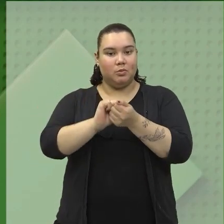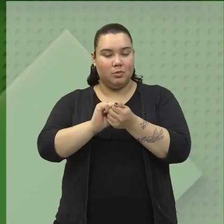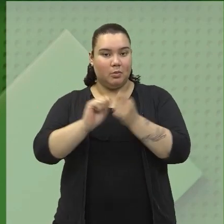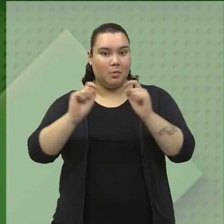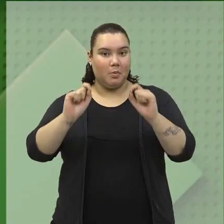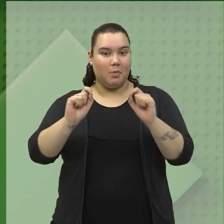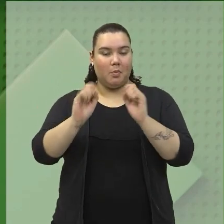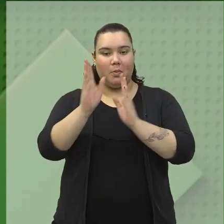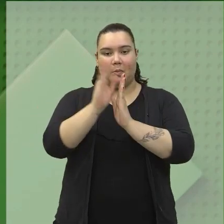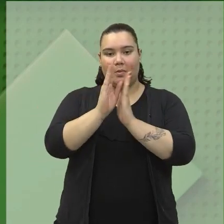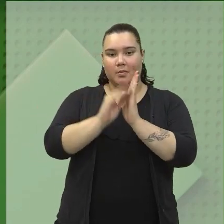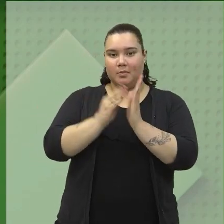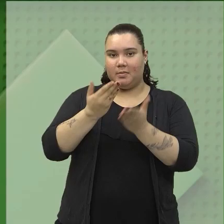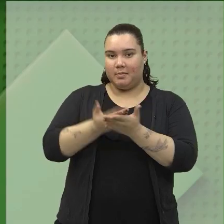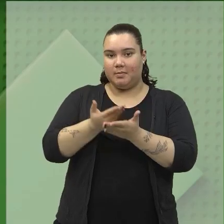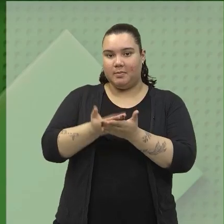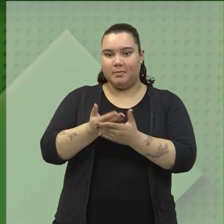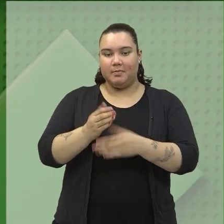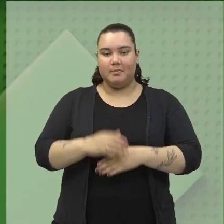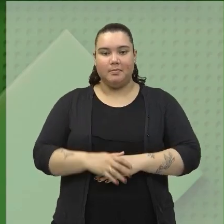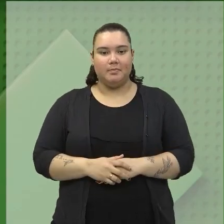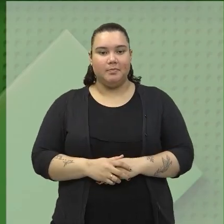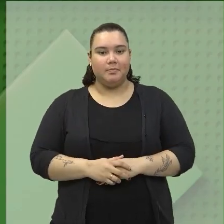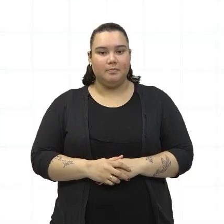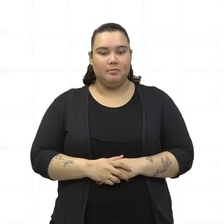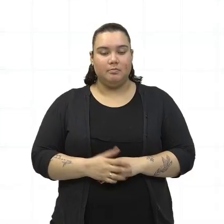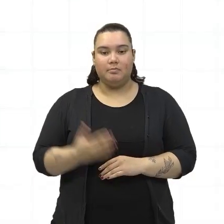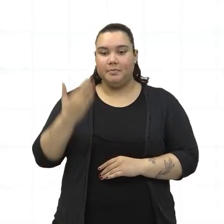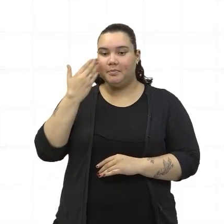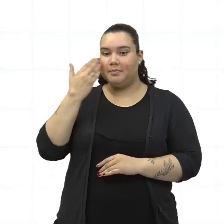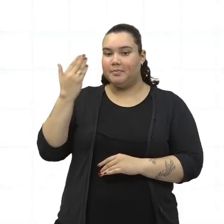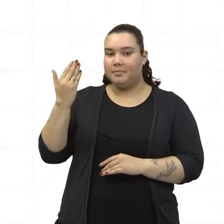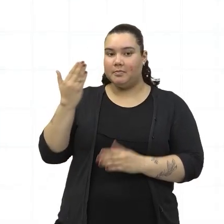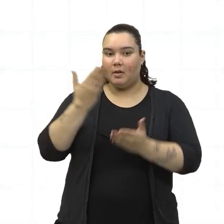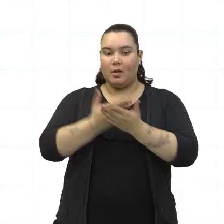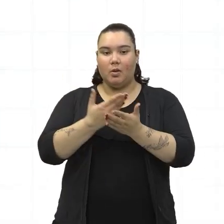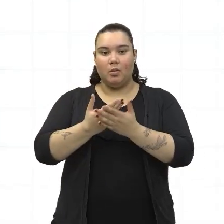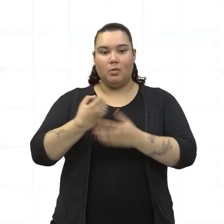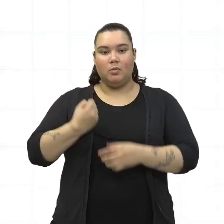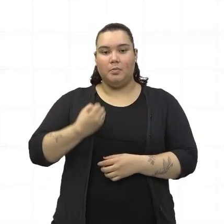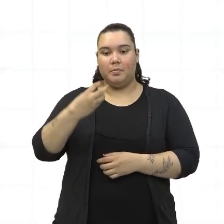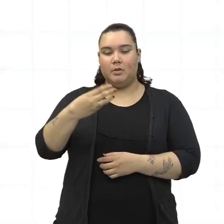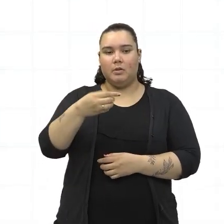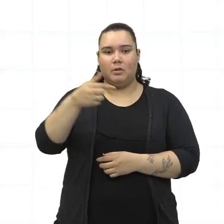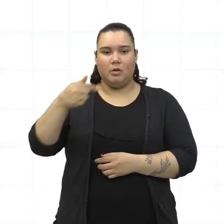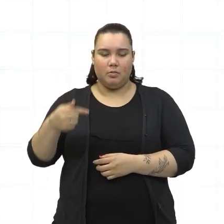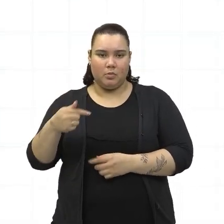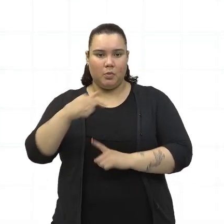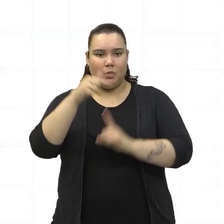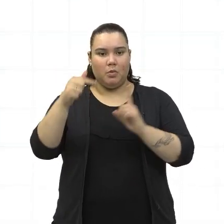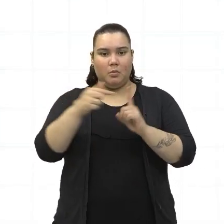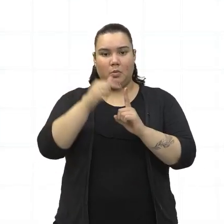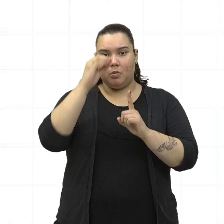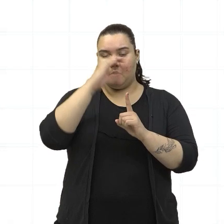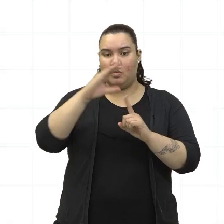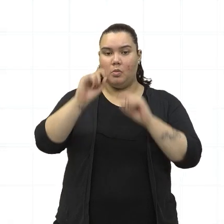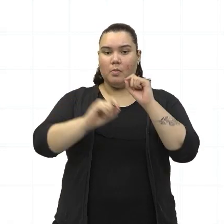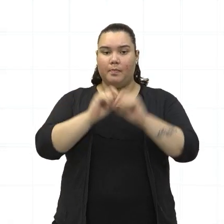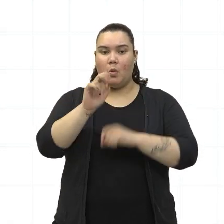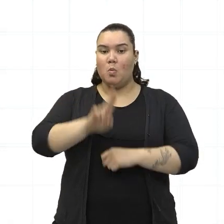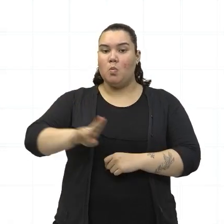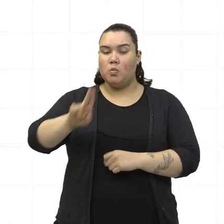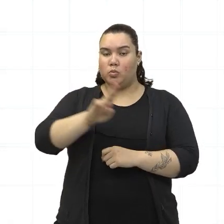nosso conteúdo da nossa aula. Então vamos observar a nossa aula 37, que traz aí como objeto de conhecimento